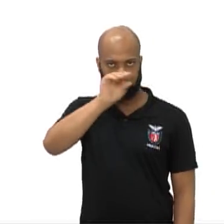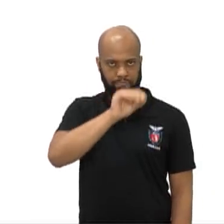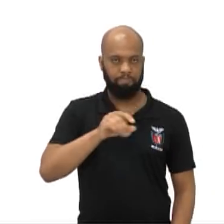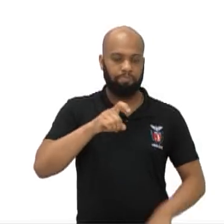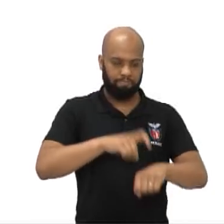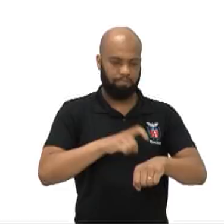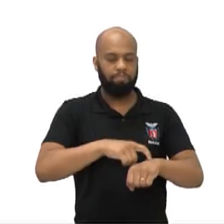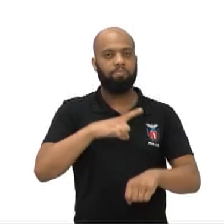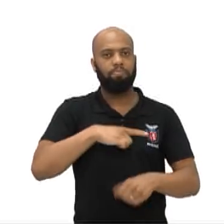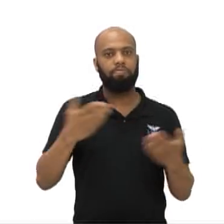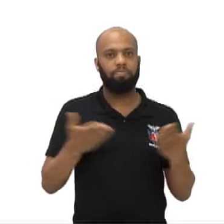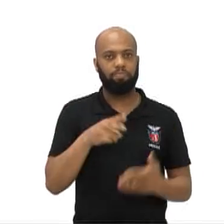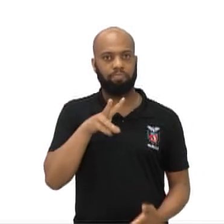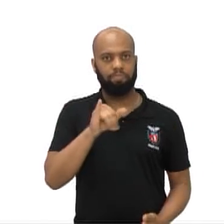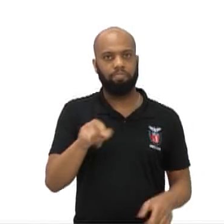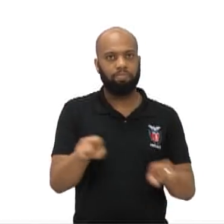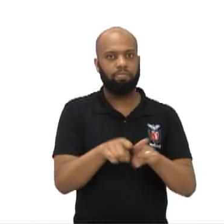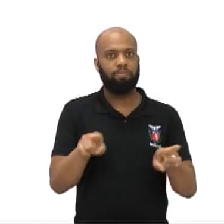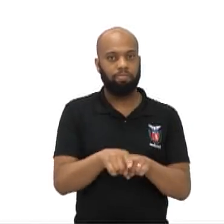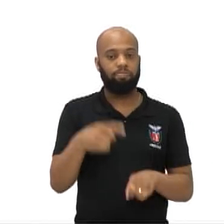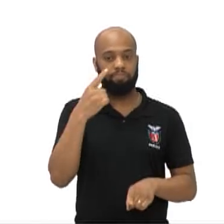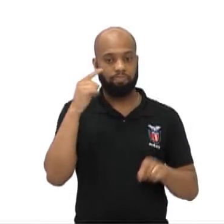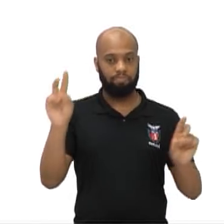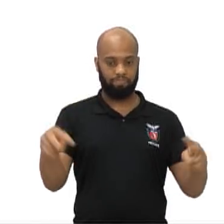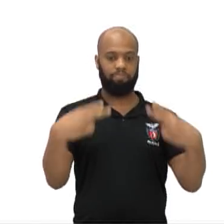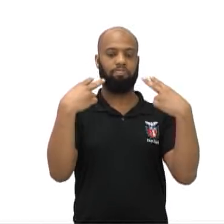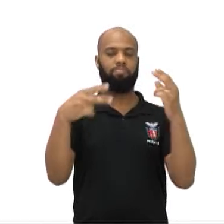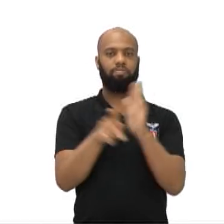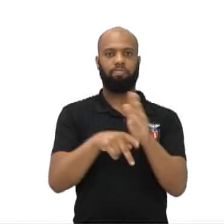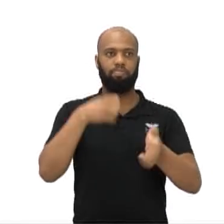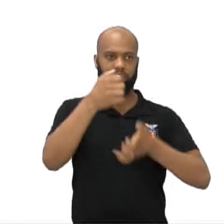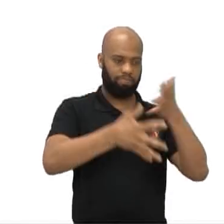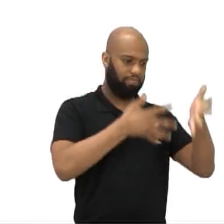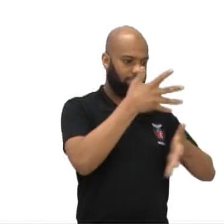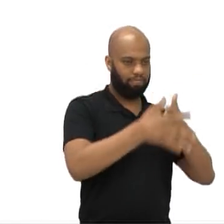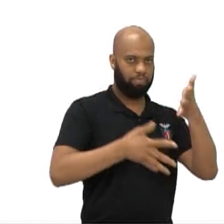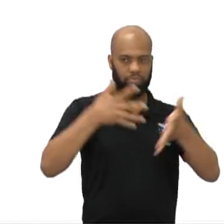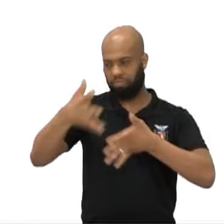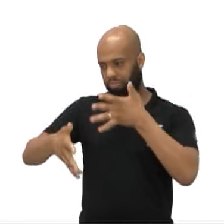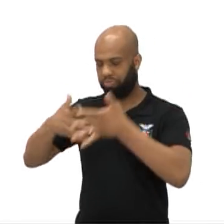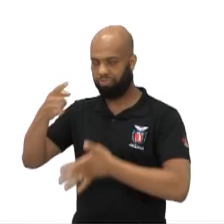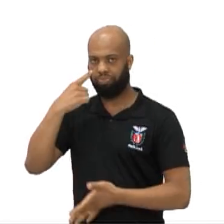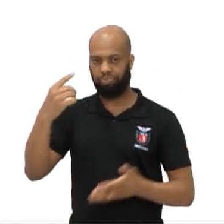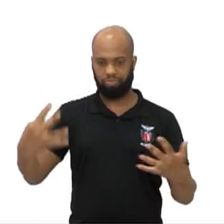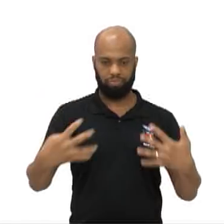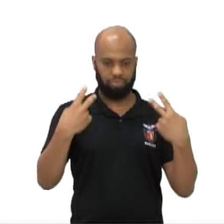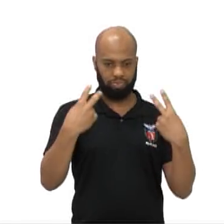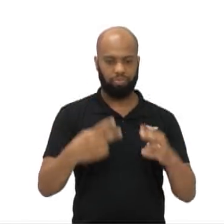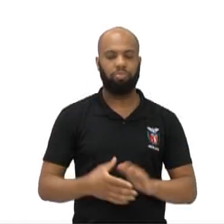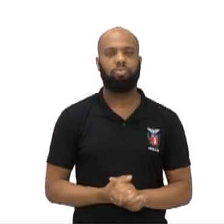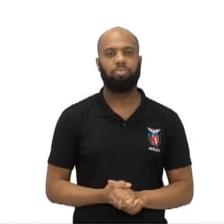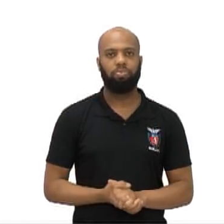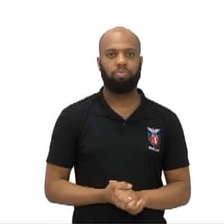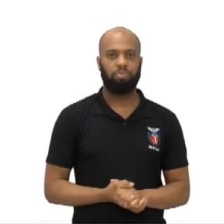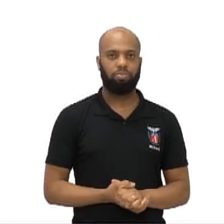Um tempo para vocês agora fazerem então essa atividade para desenvolver a habilidade auditiva.